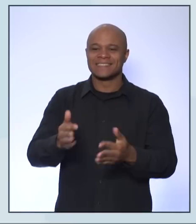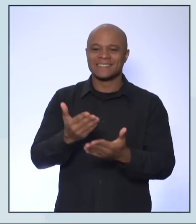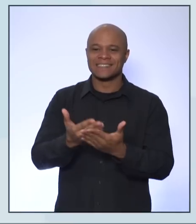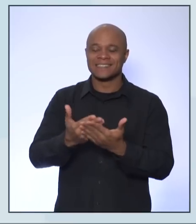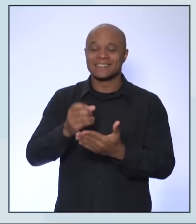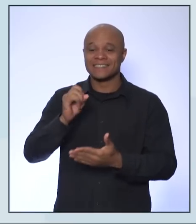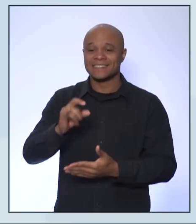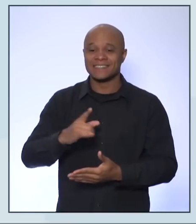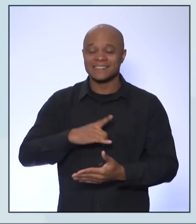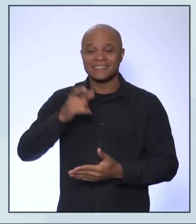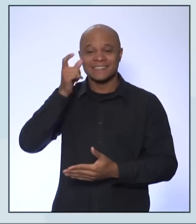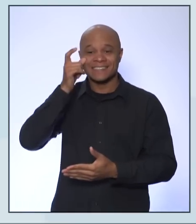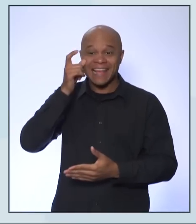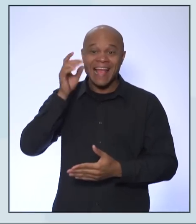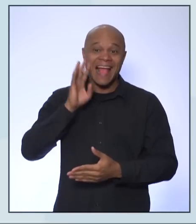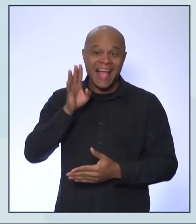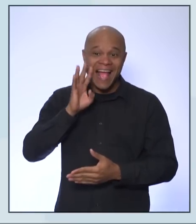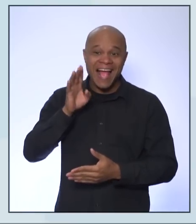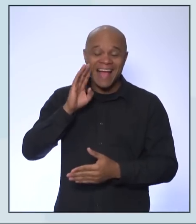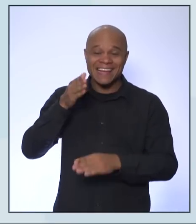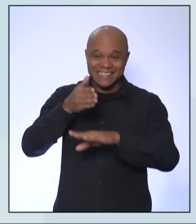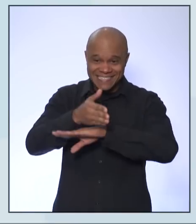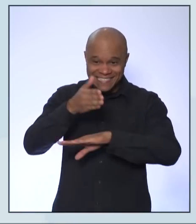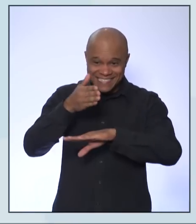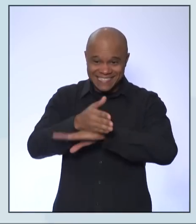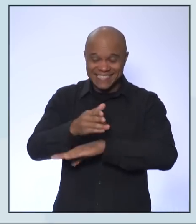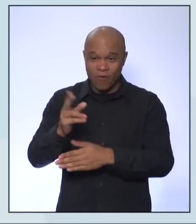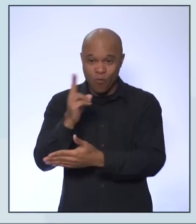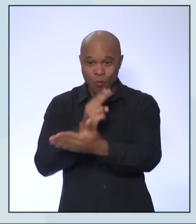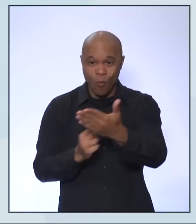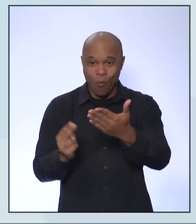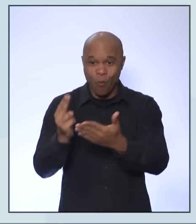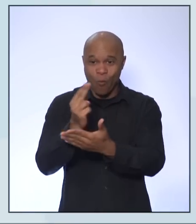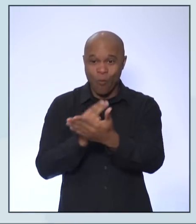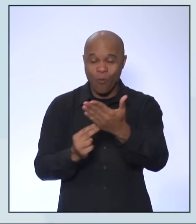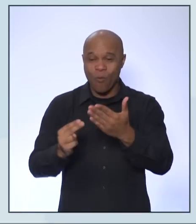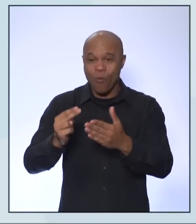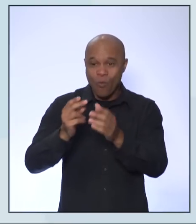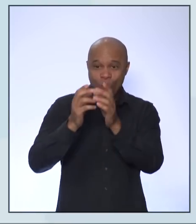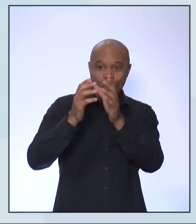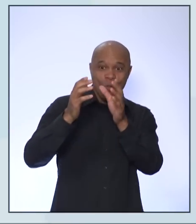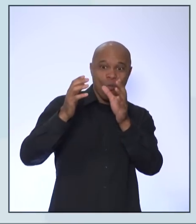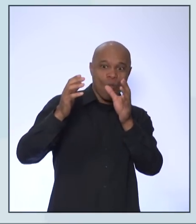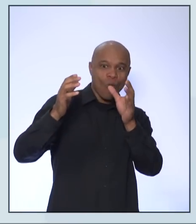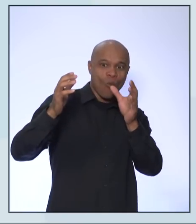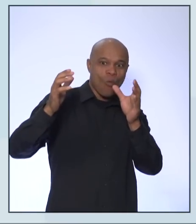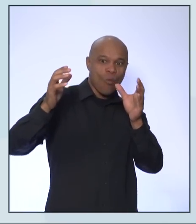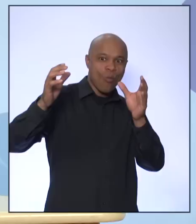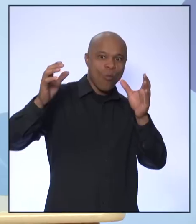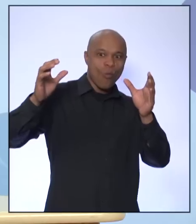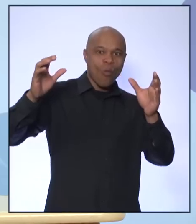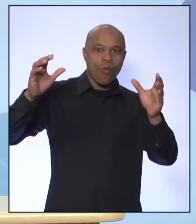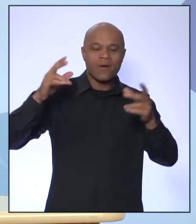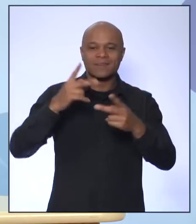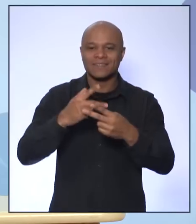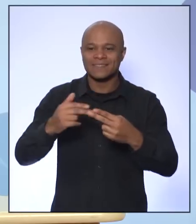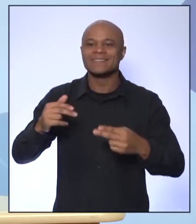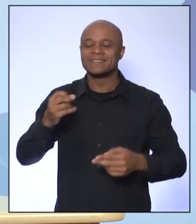tiverem interesse, vai ser bem legal. Vocês verão imagens aumentadas de alguns instrumentos dos povos